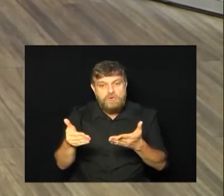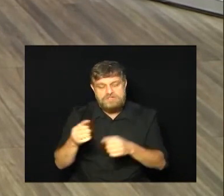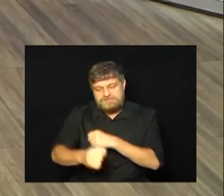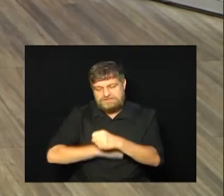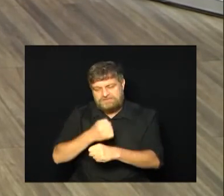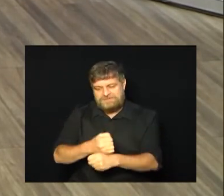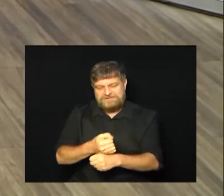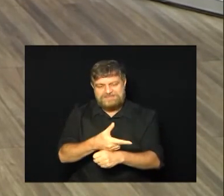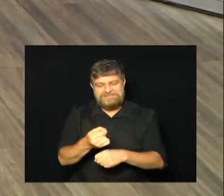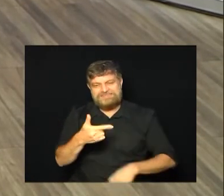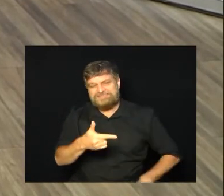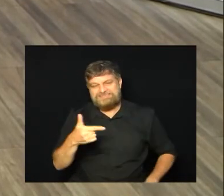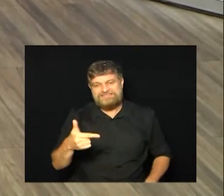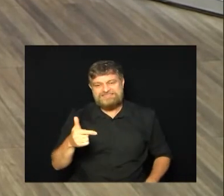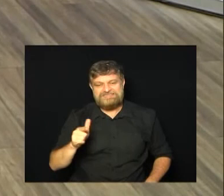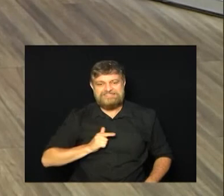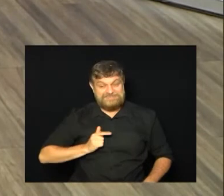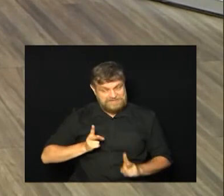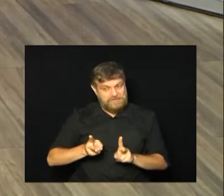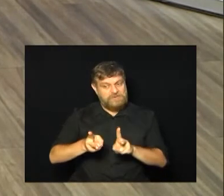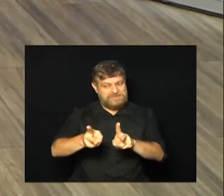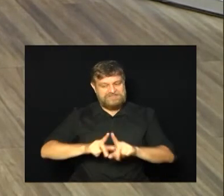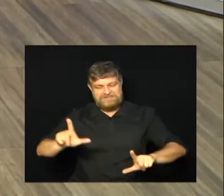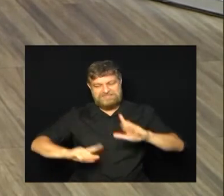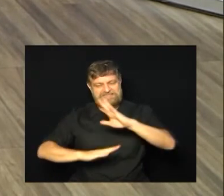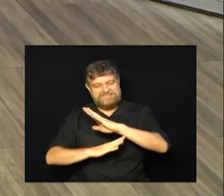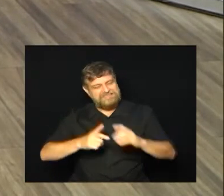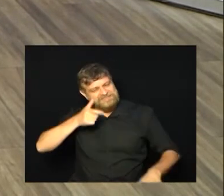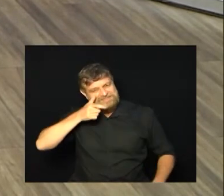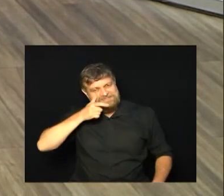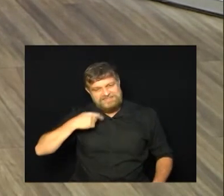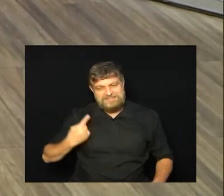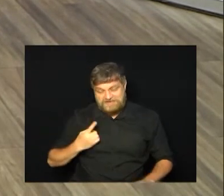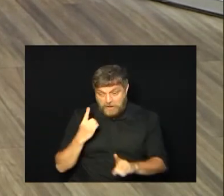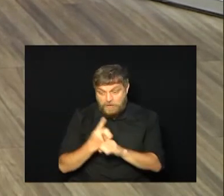de 2022. Continue aqui na TV Câmara Campinas